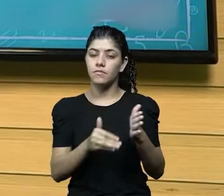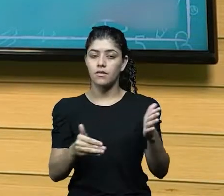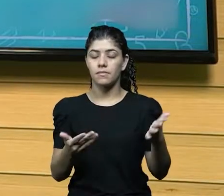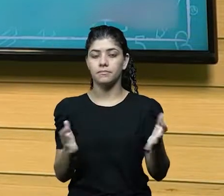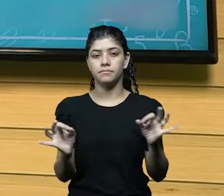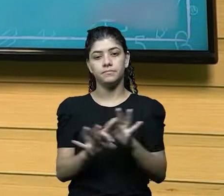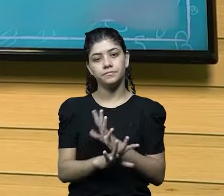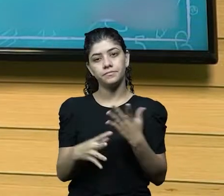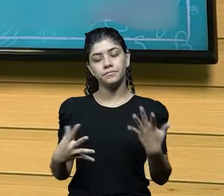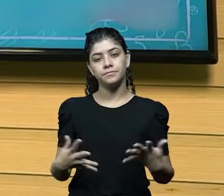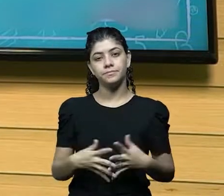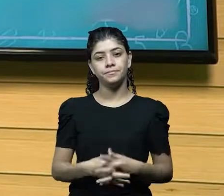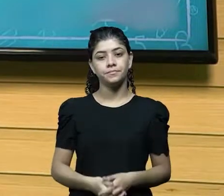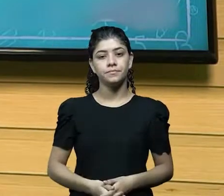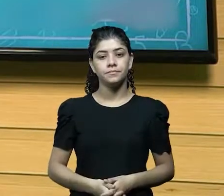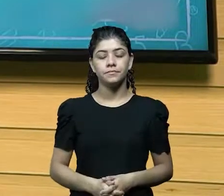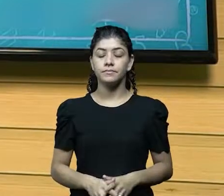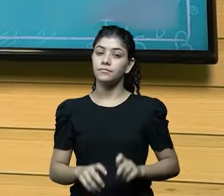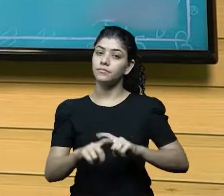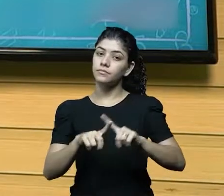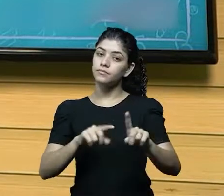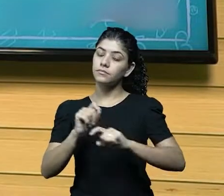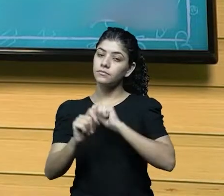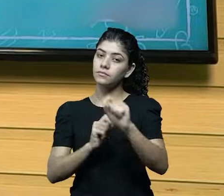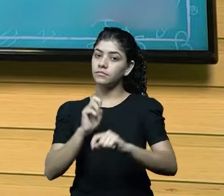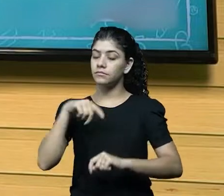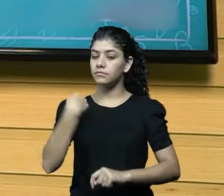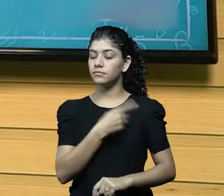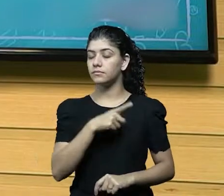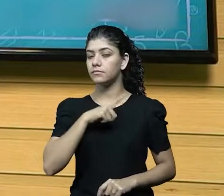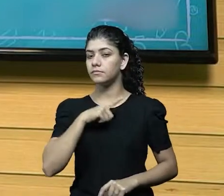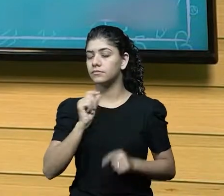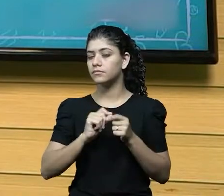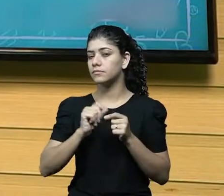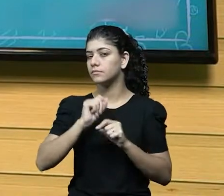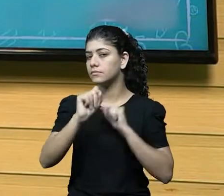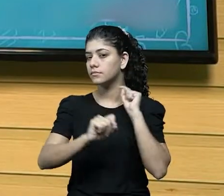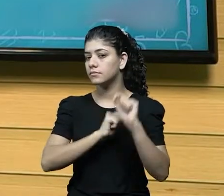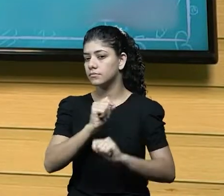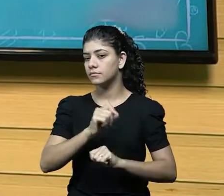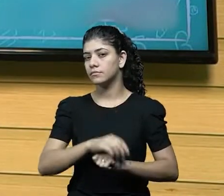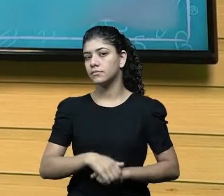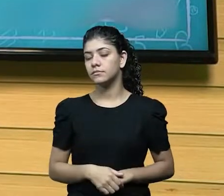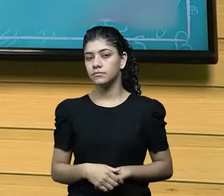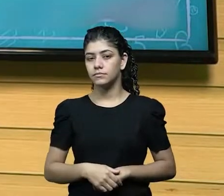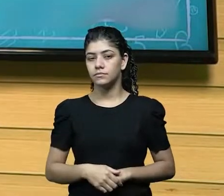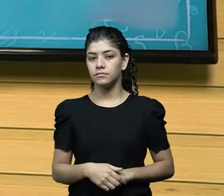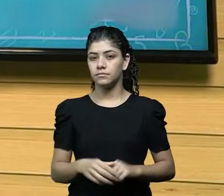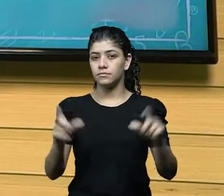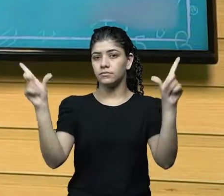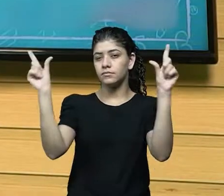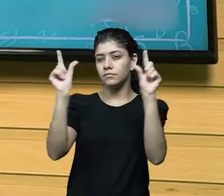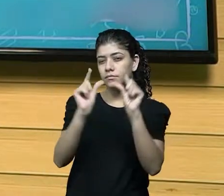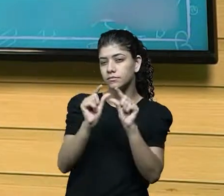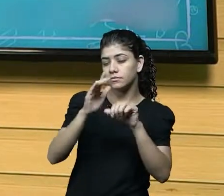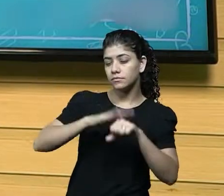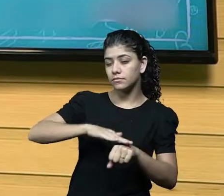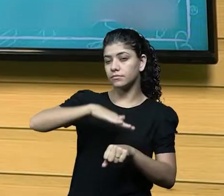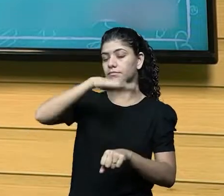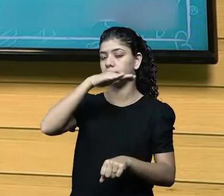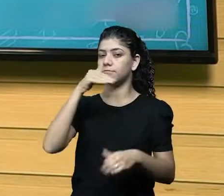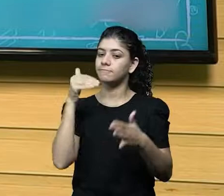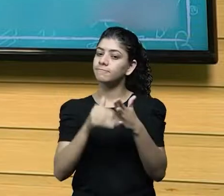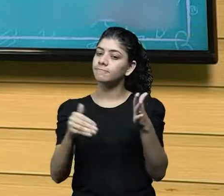resultado, mas o que nós temos que fazer é minimizar ao máximo essa